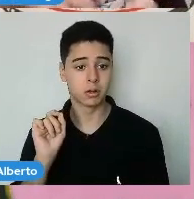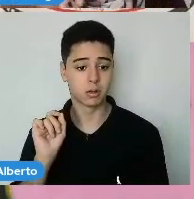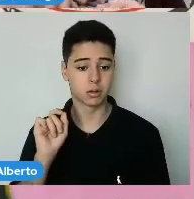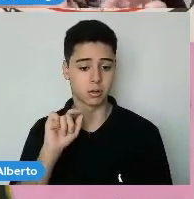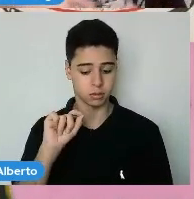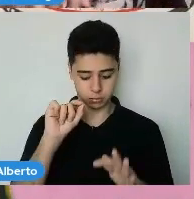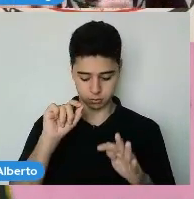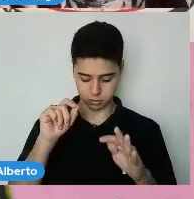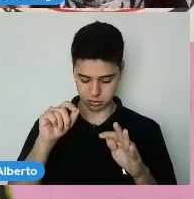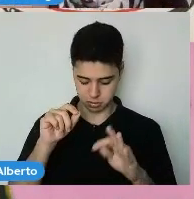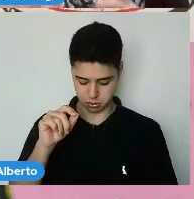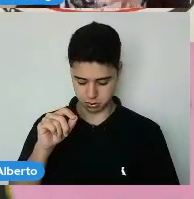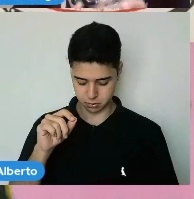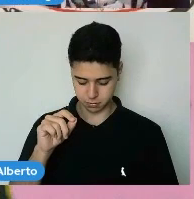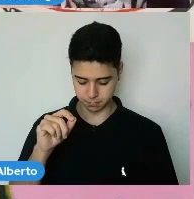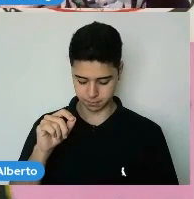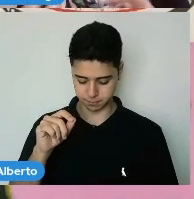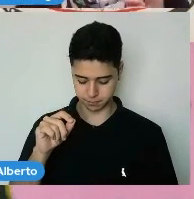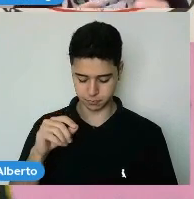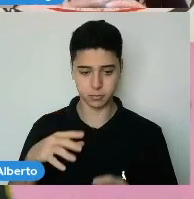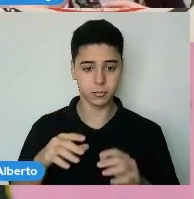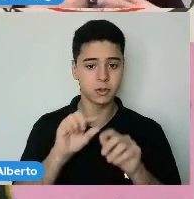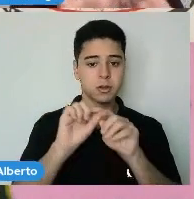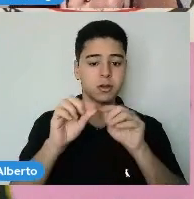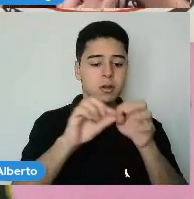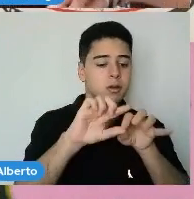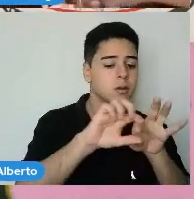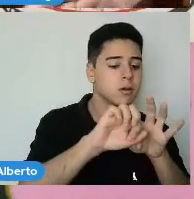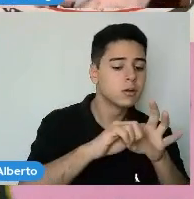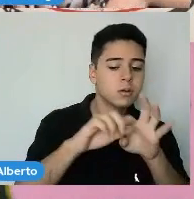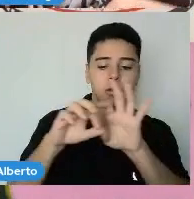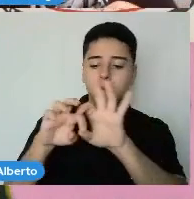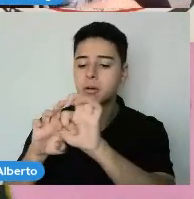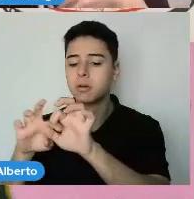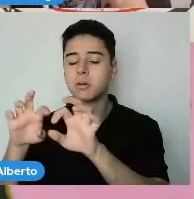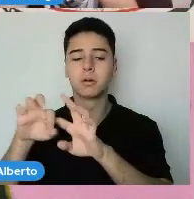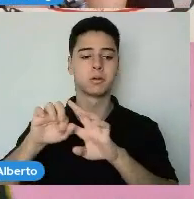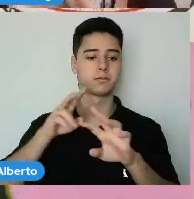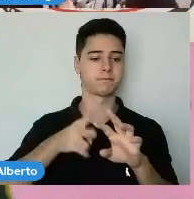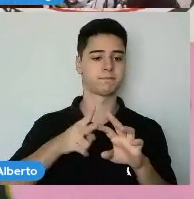de trapos emendados uns aos outros que vão criando